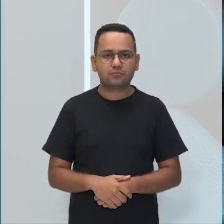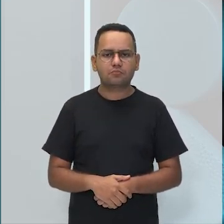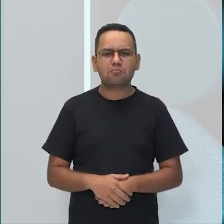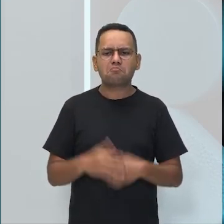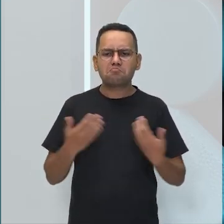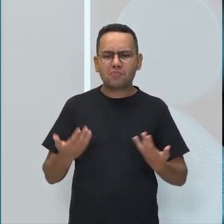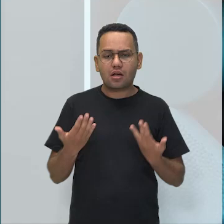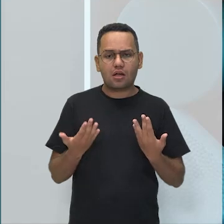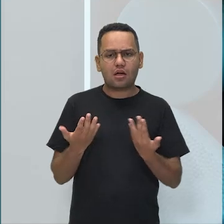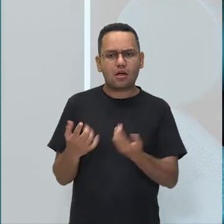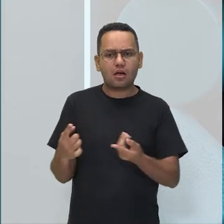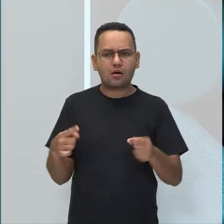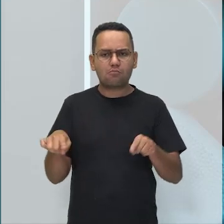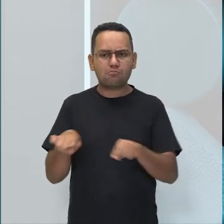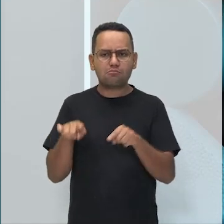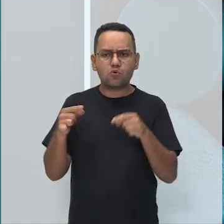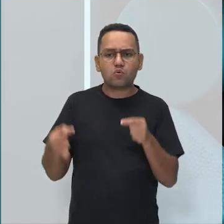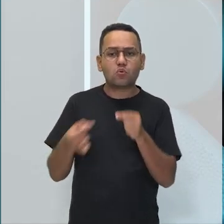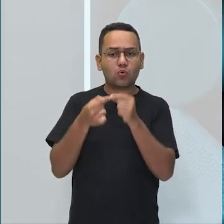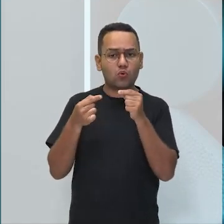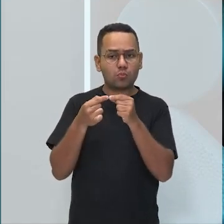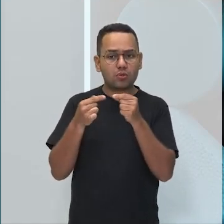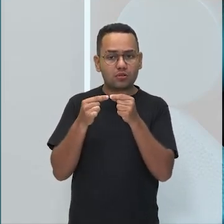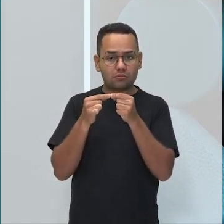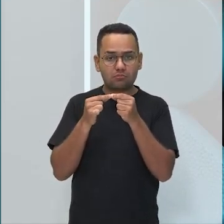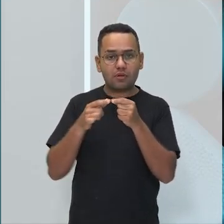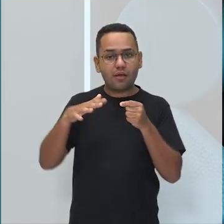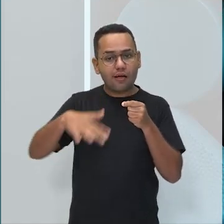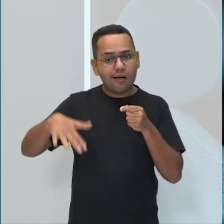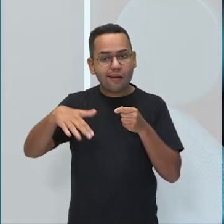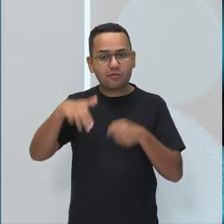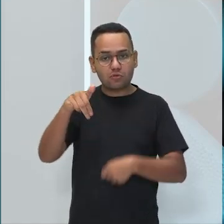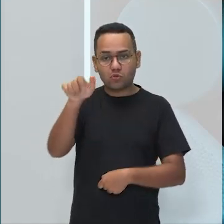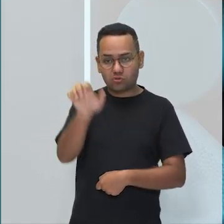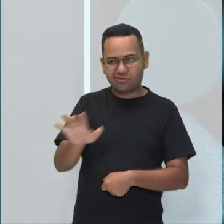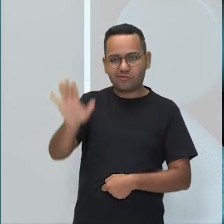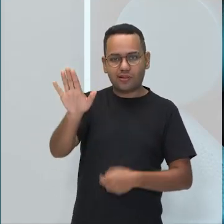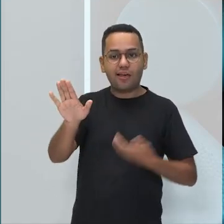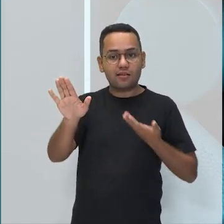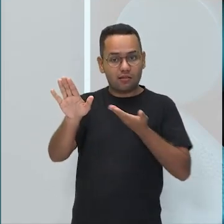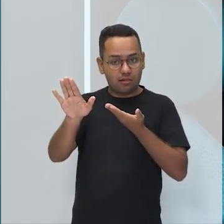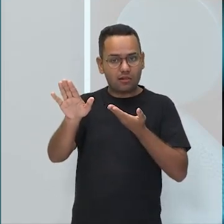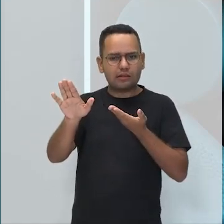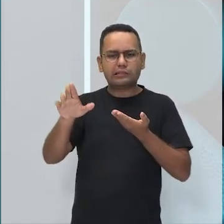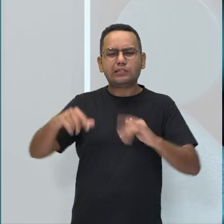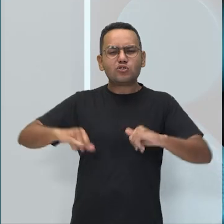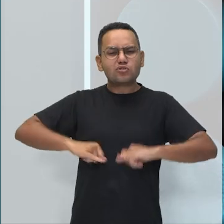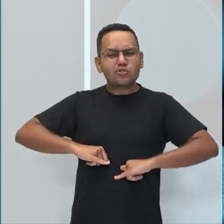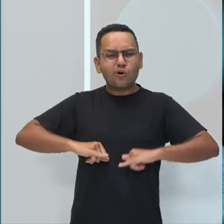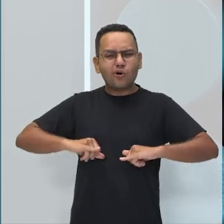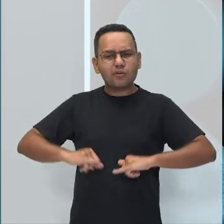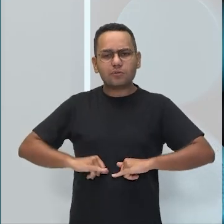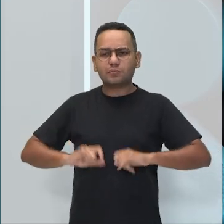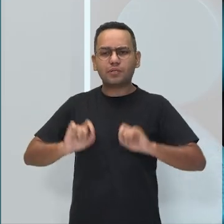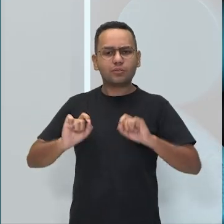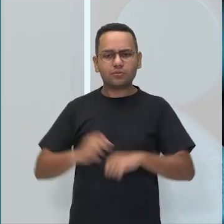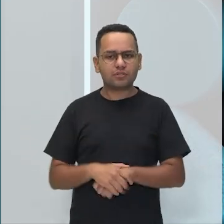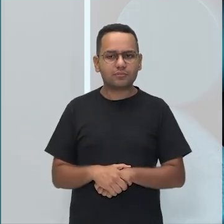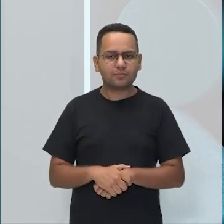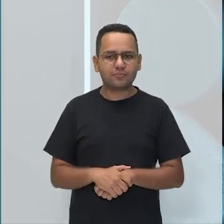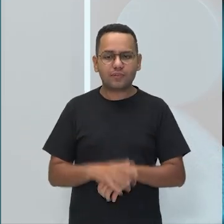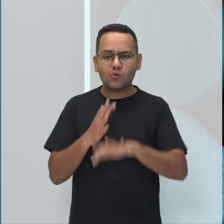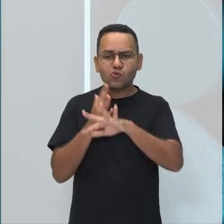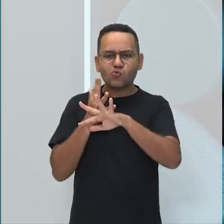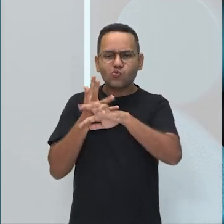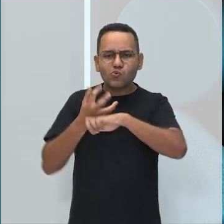retrata exatamente o sertão, o Nordeste, aquela região que sofre com as secas